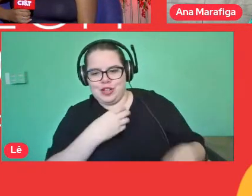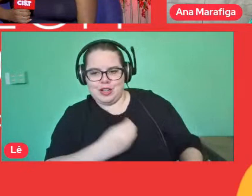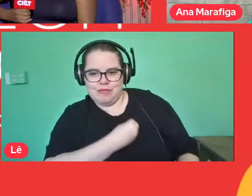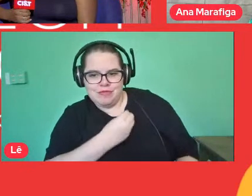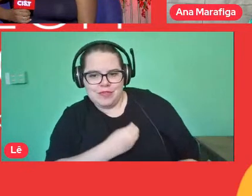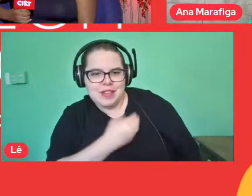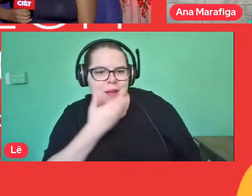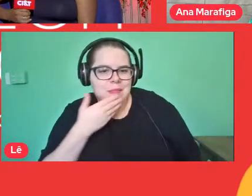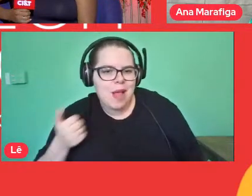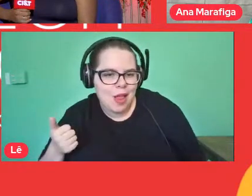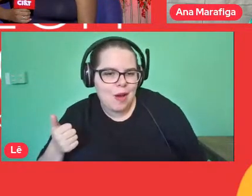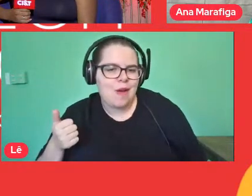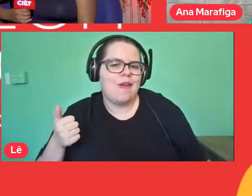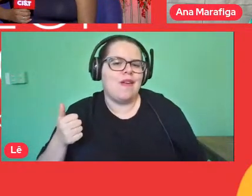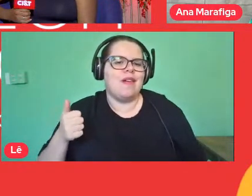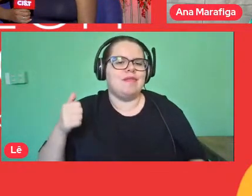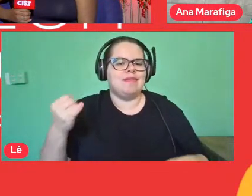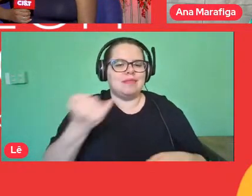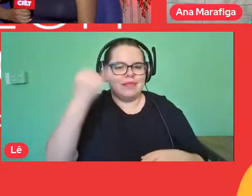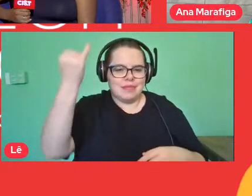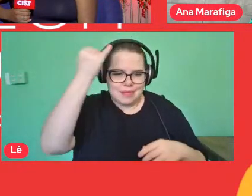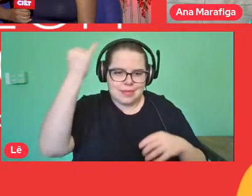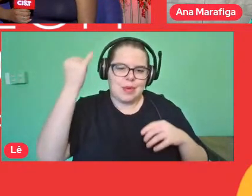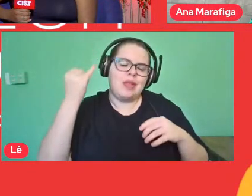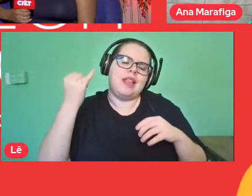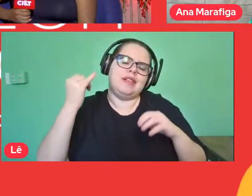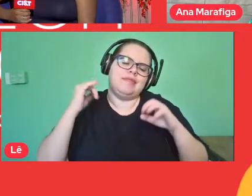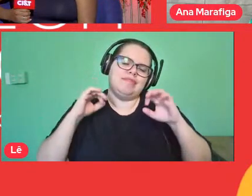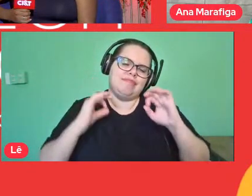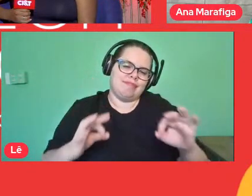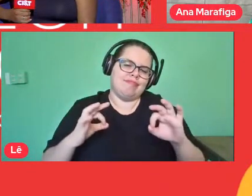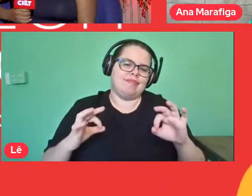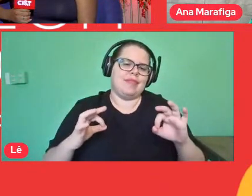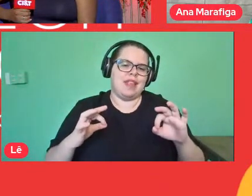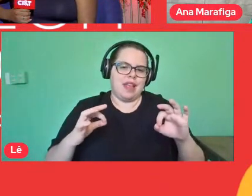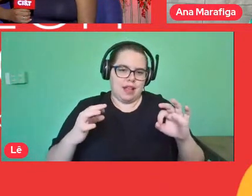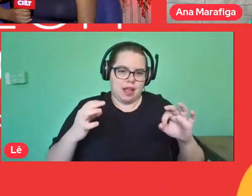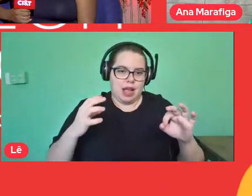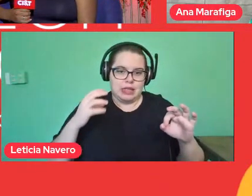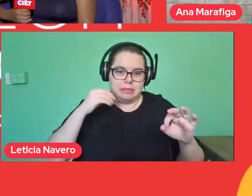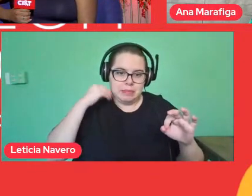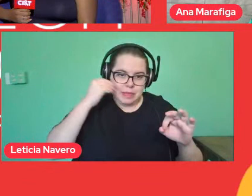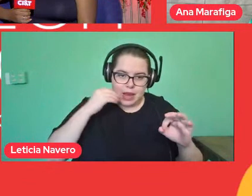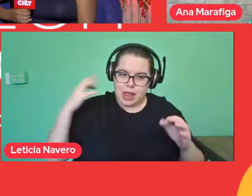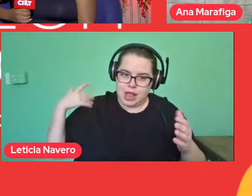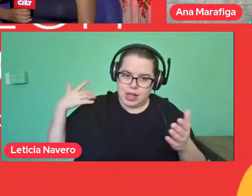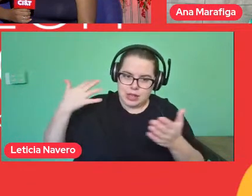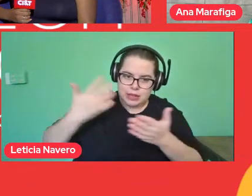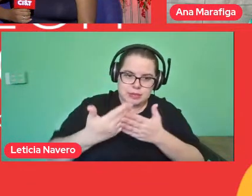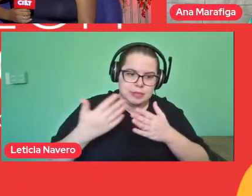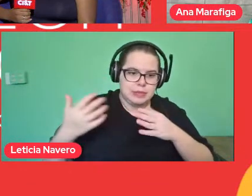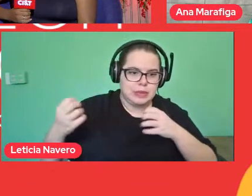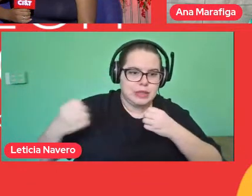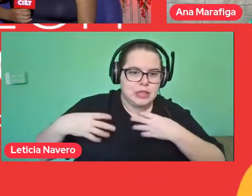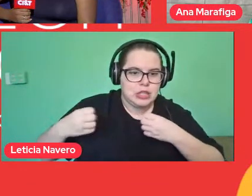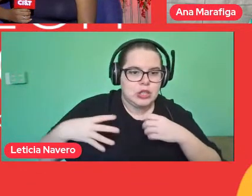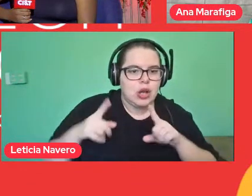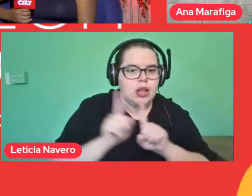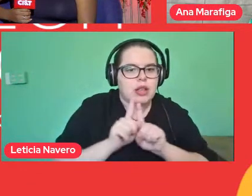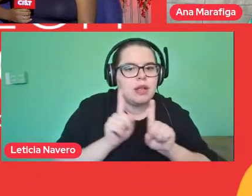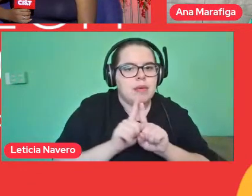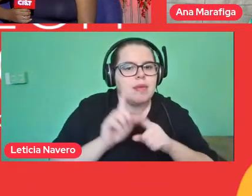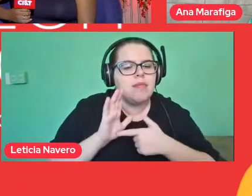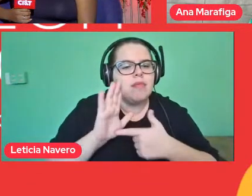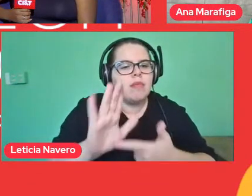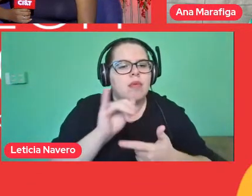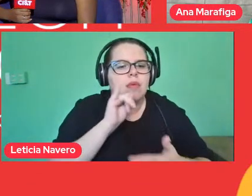né? É super importante. Então, acho que isso, a minha jornada me ensinou isso, e eu busco muito dividir isso com